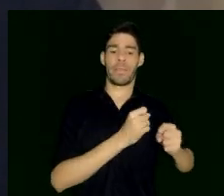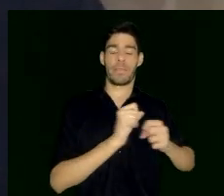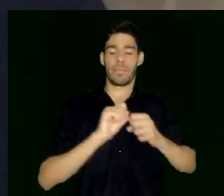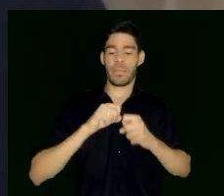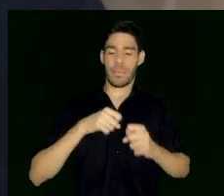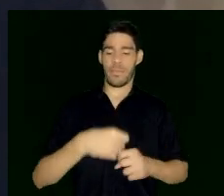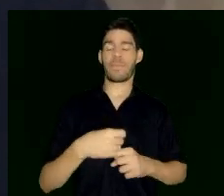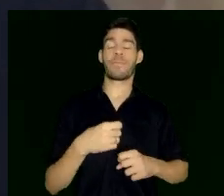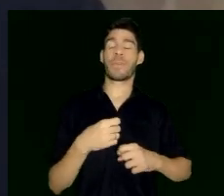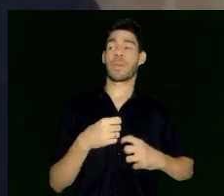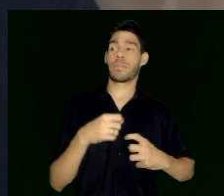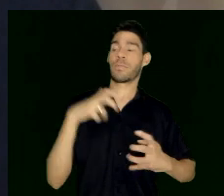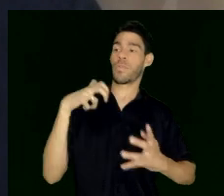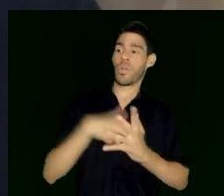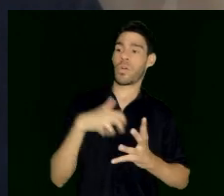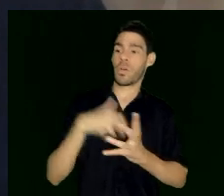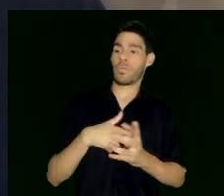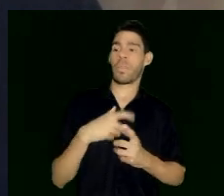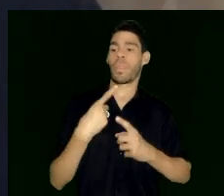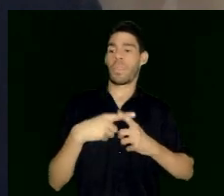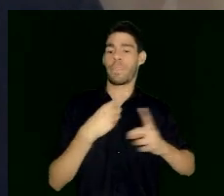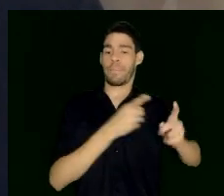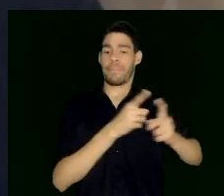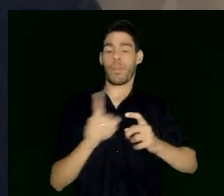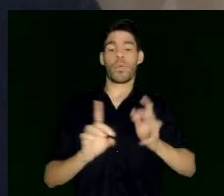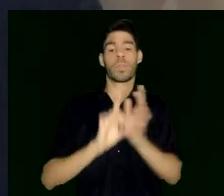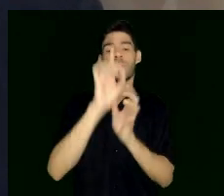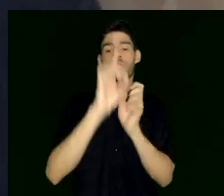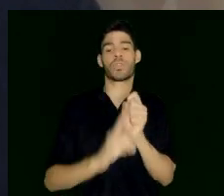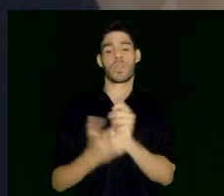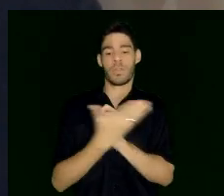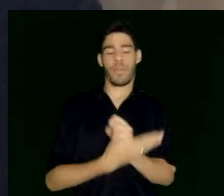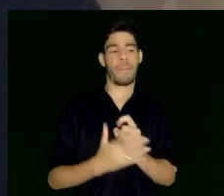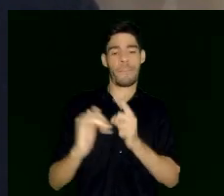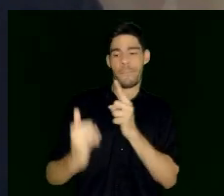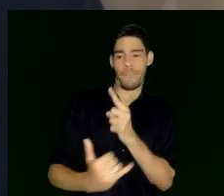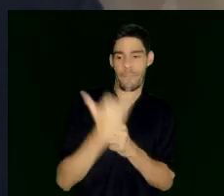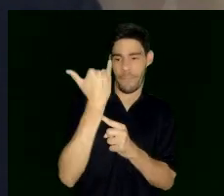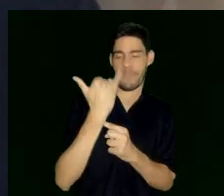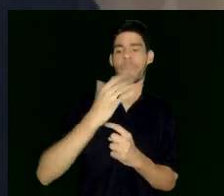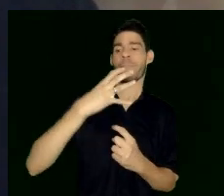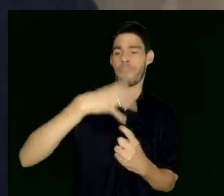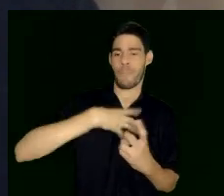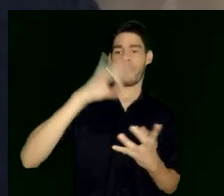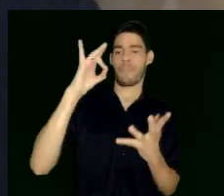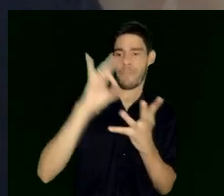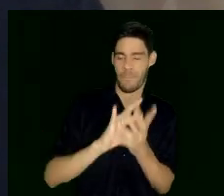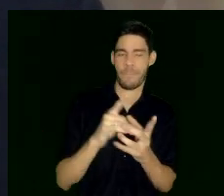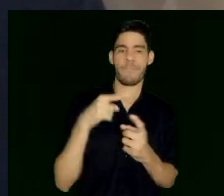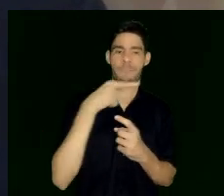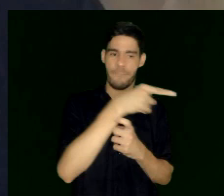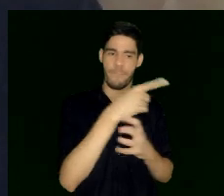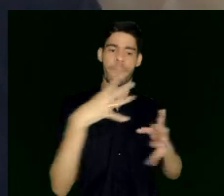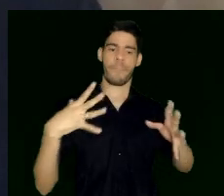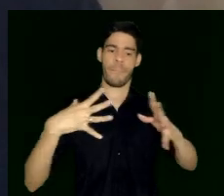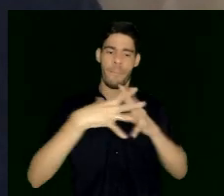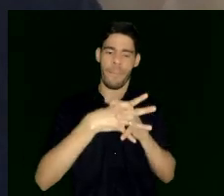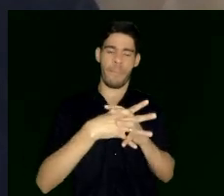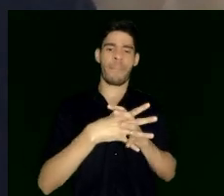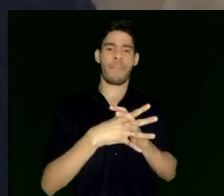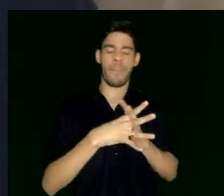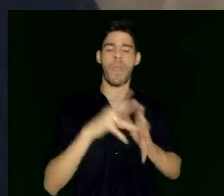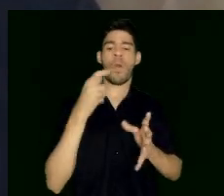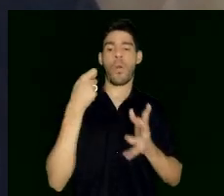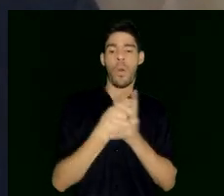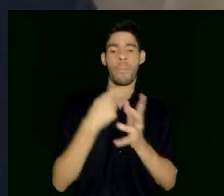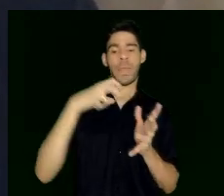defesa, foi condenado por violação de direitos fundamentais da vítima no caso concreto. E isso está sim atrelado